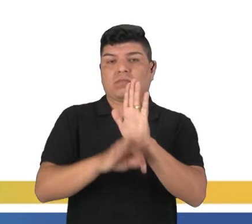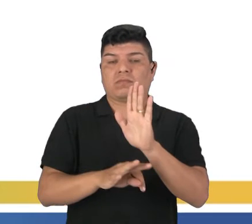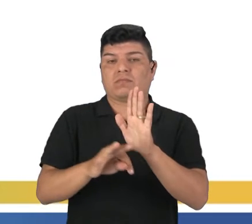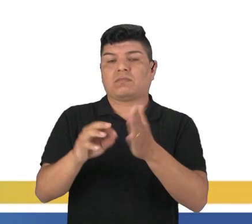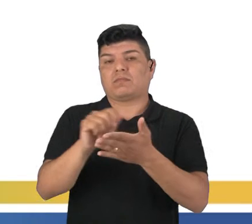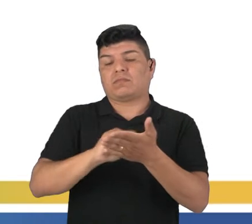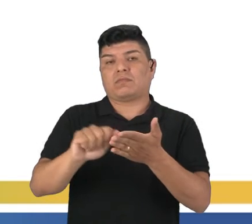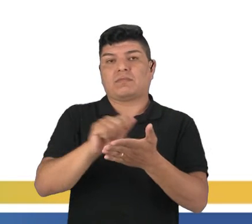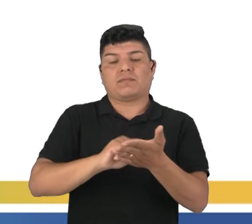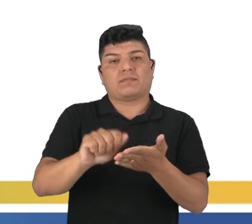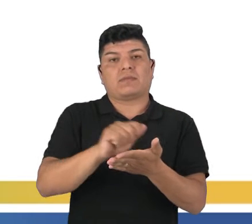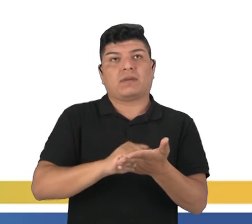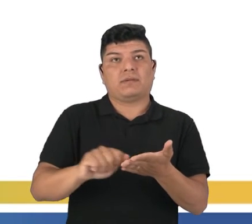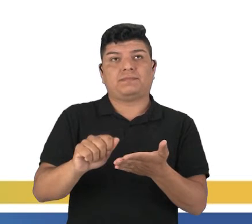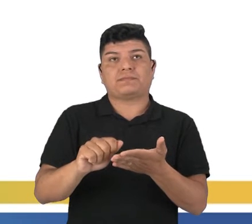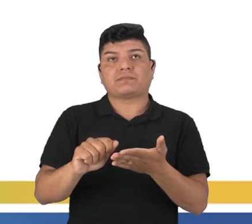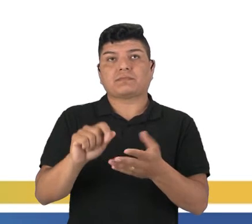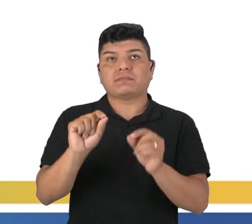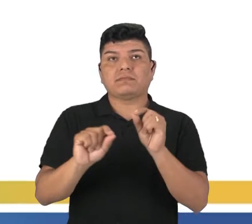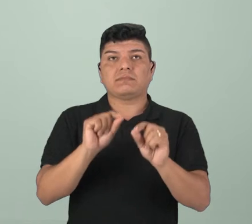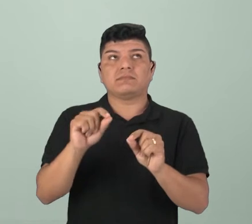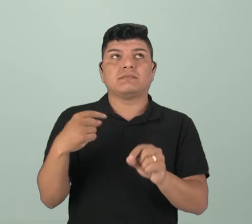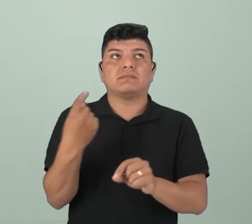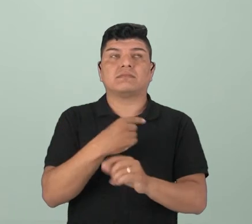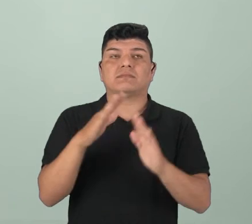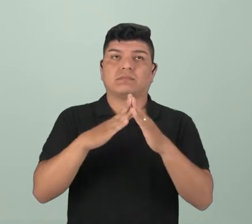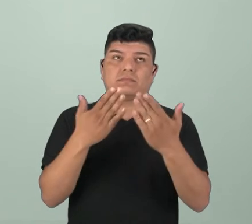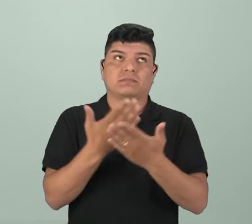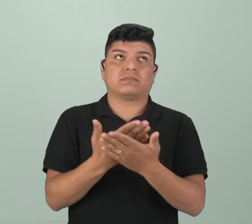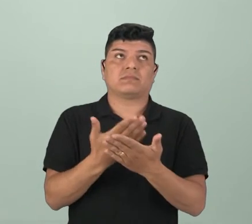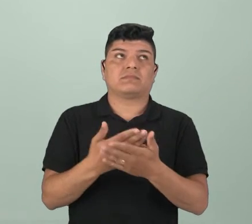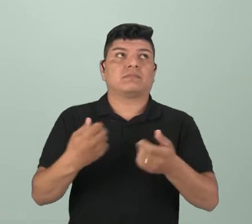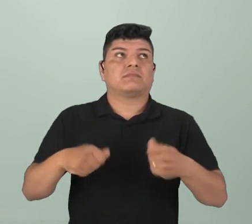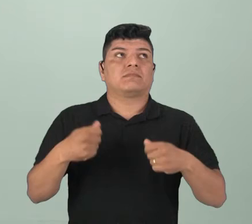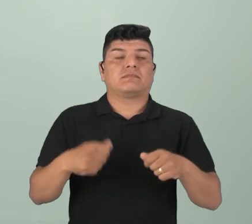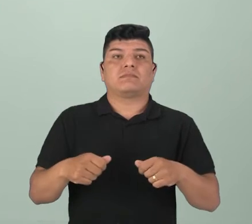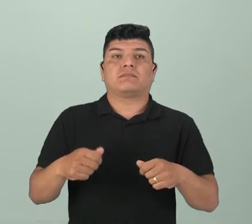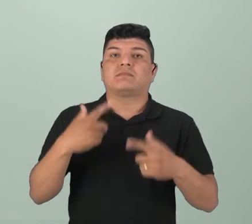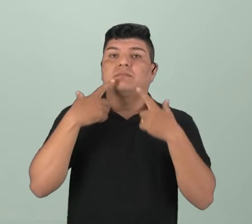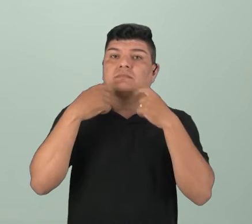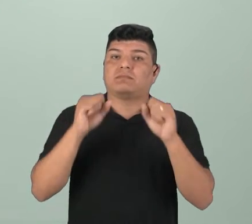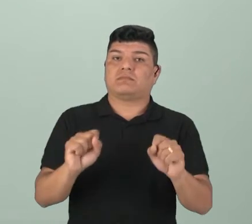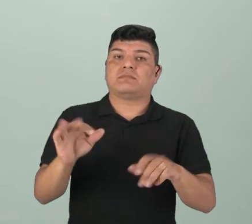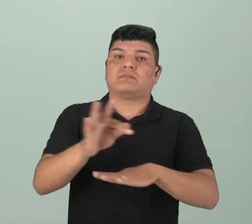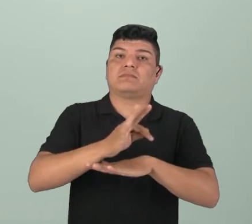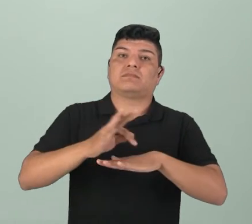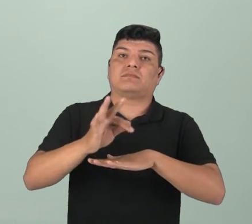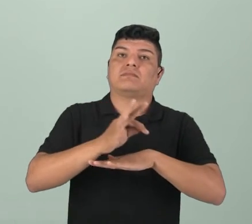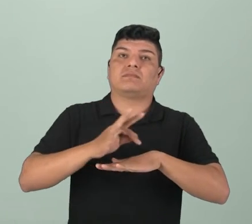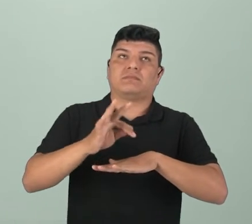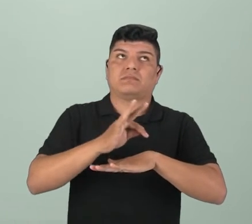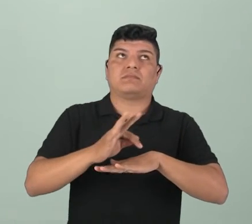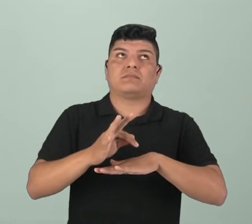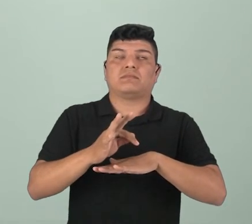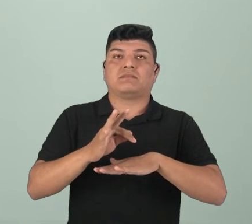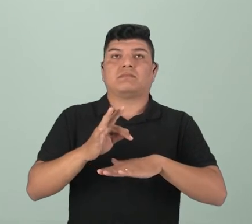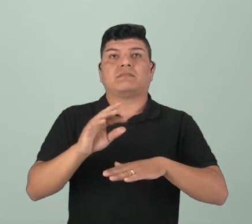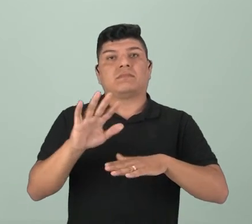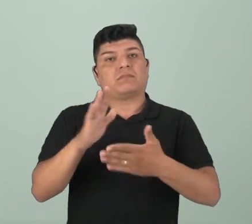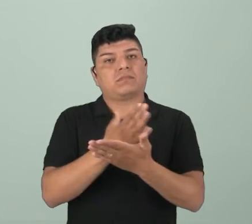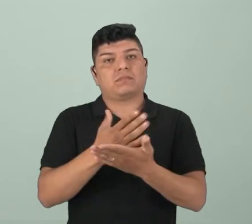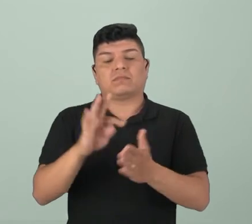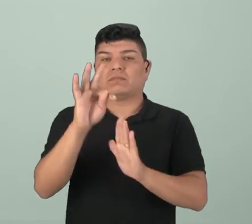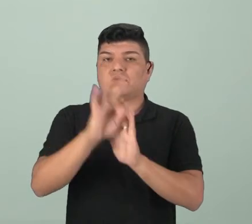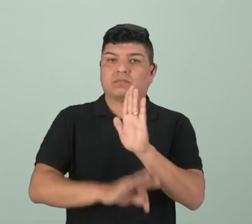vamos escrever dentro ali do nosso ambiente escolar tem que ser com a linguagem formal, exceto ali